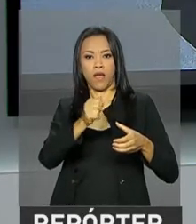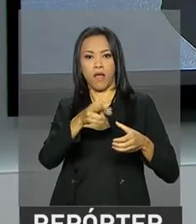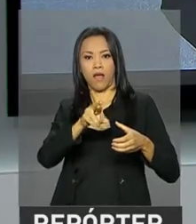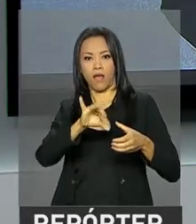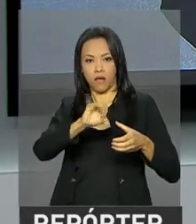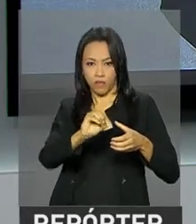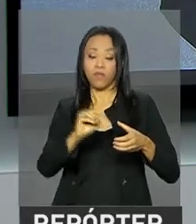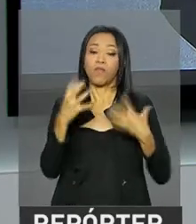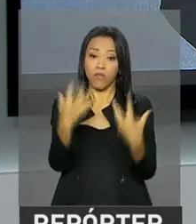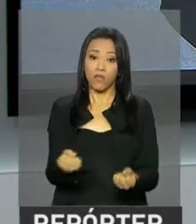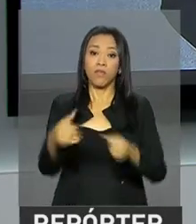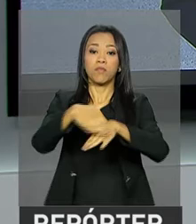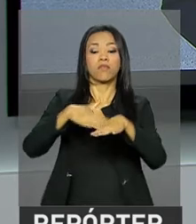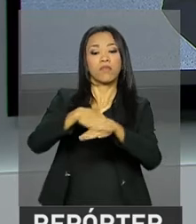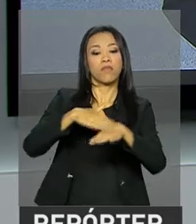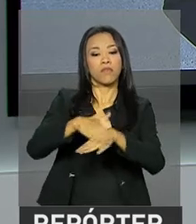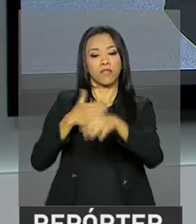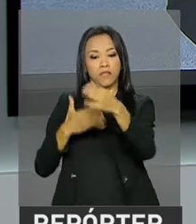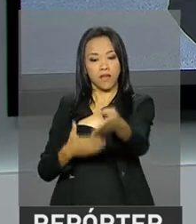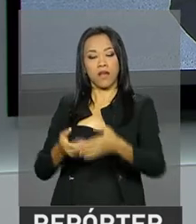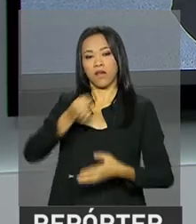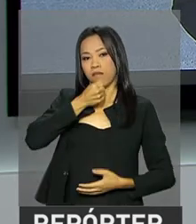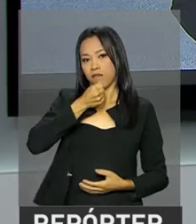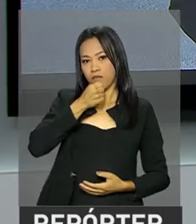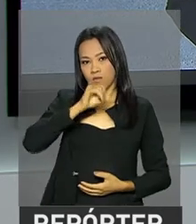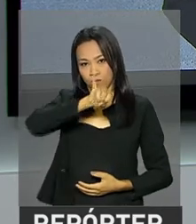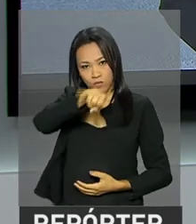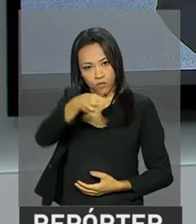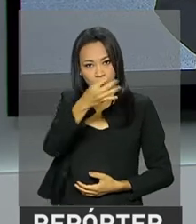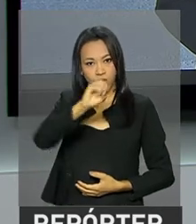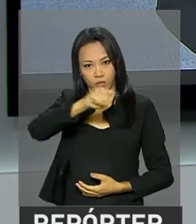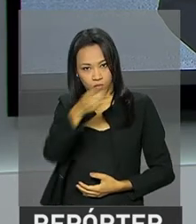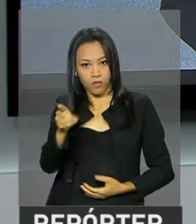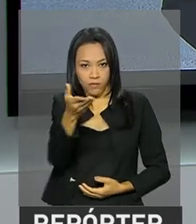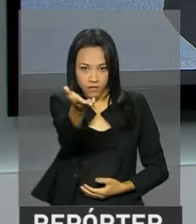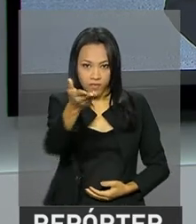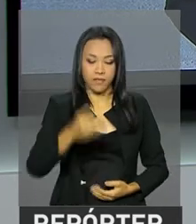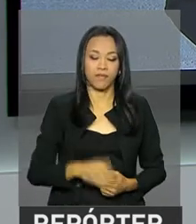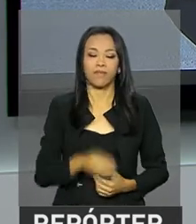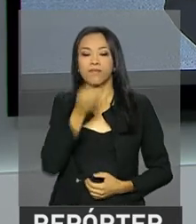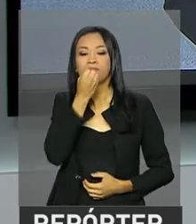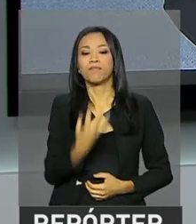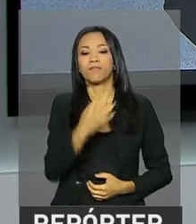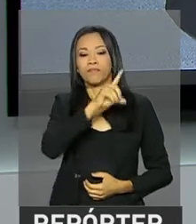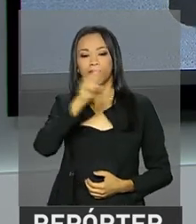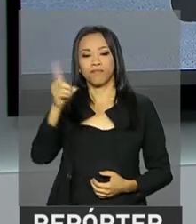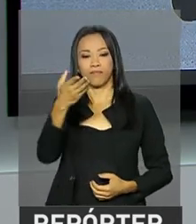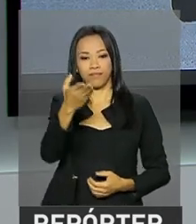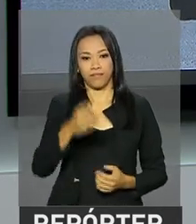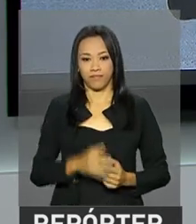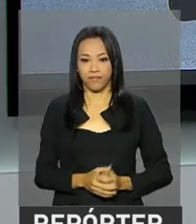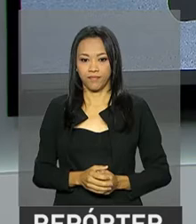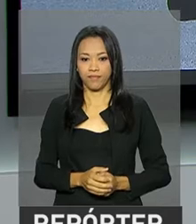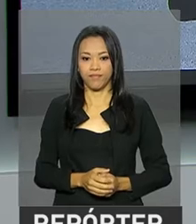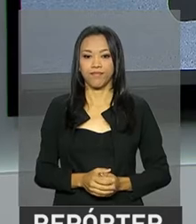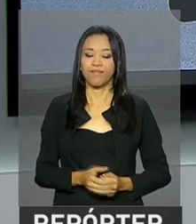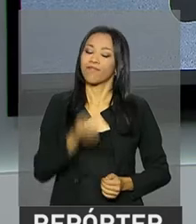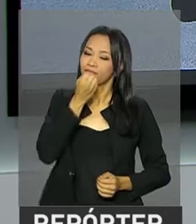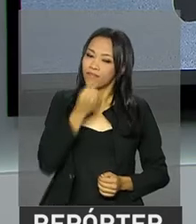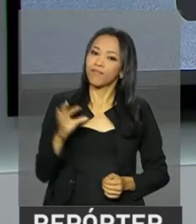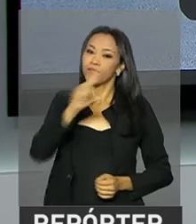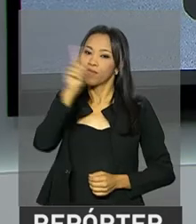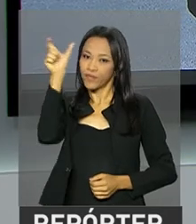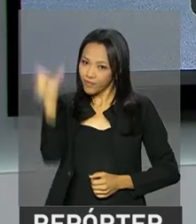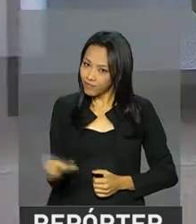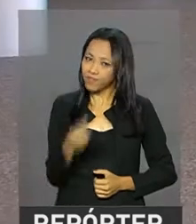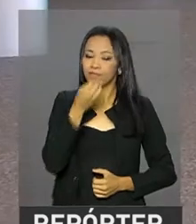pedro neto que está ao vivo lá no palácio do planalto e tem mais informações do agente joão pedro bom dia olhando bom dia pra você